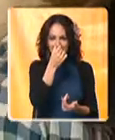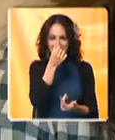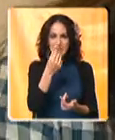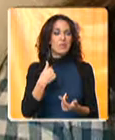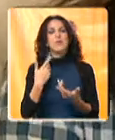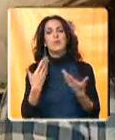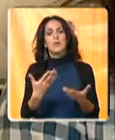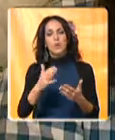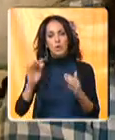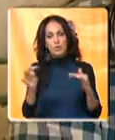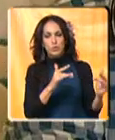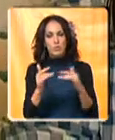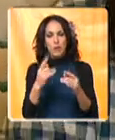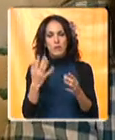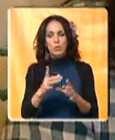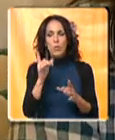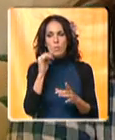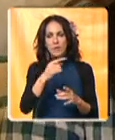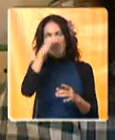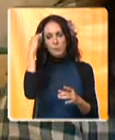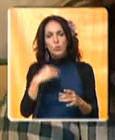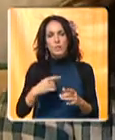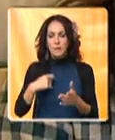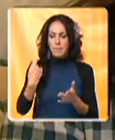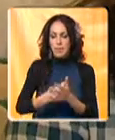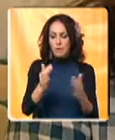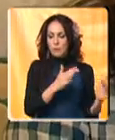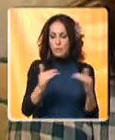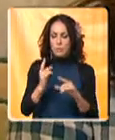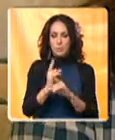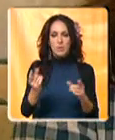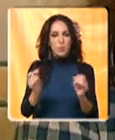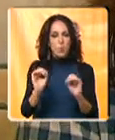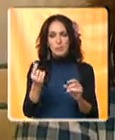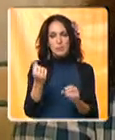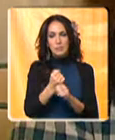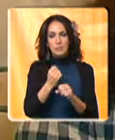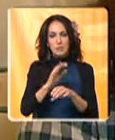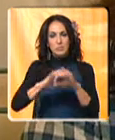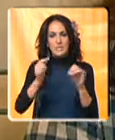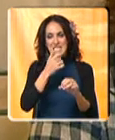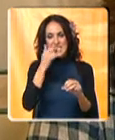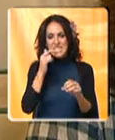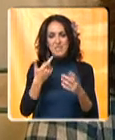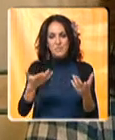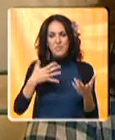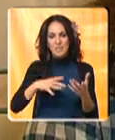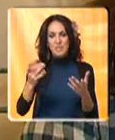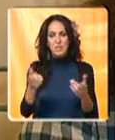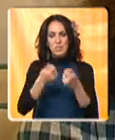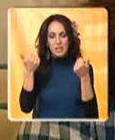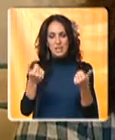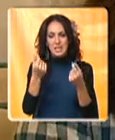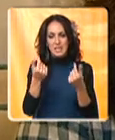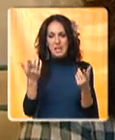eu estou no futebol e ele às vezes tem dificuldades ainda em pagar porque também não tem muito trabalho por causa dos dentes. Eu queria que ele também tivesse um bocadinho